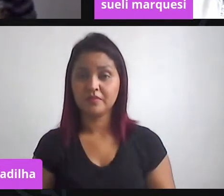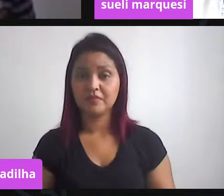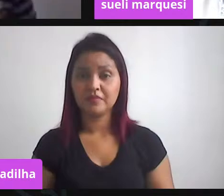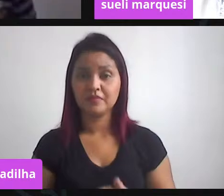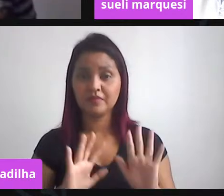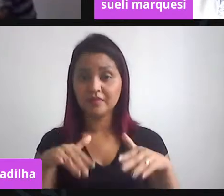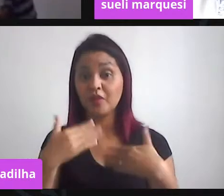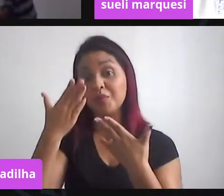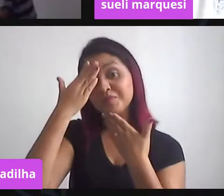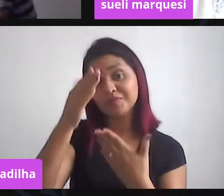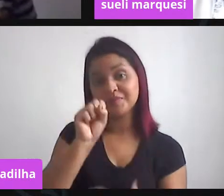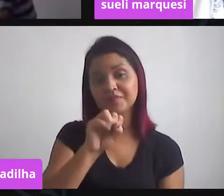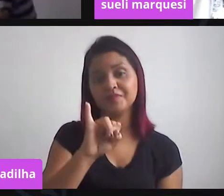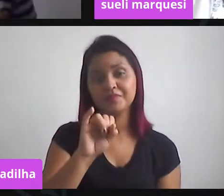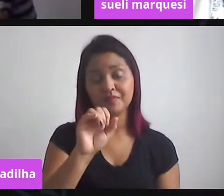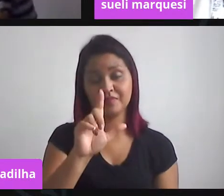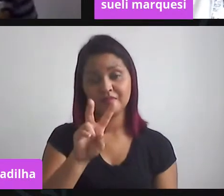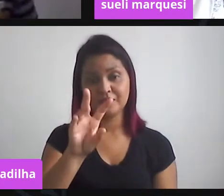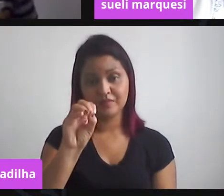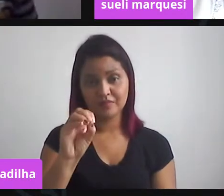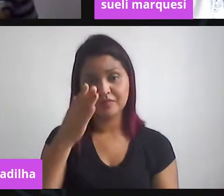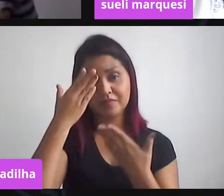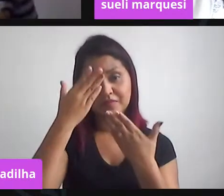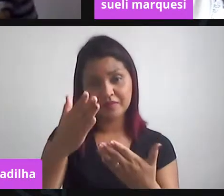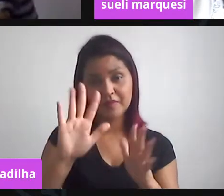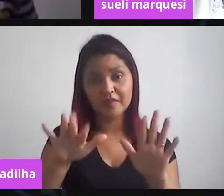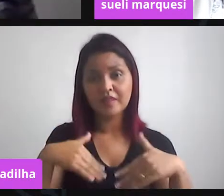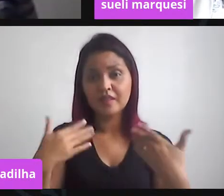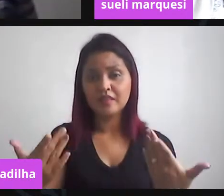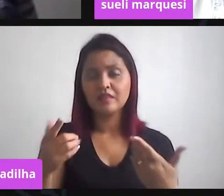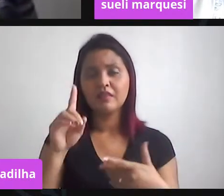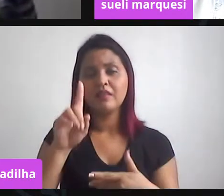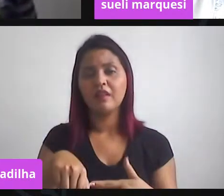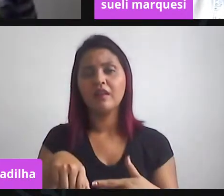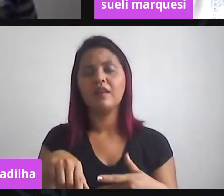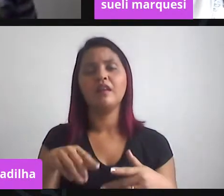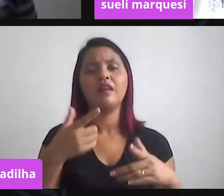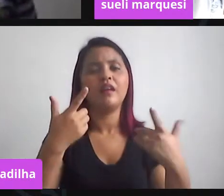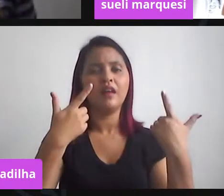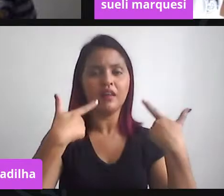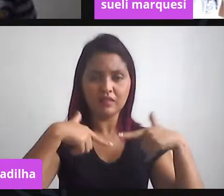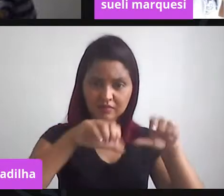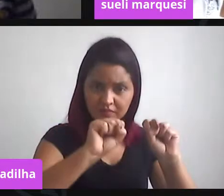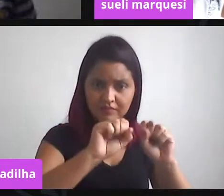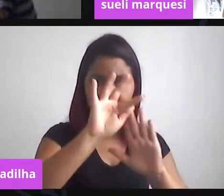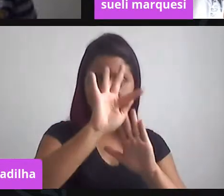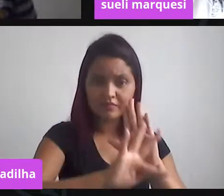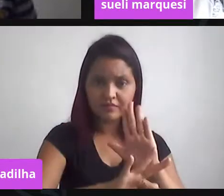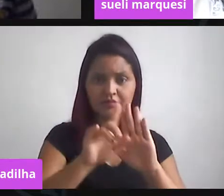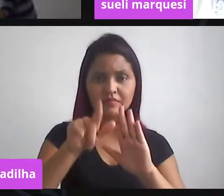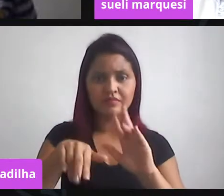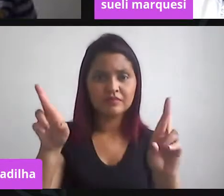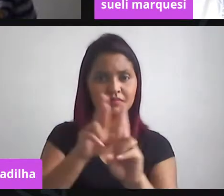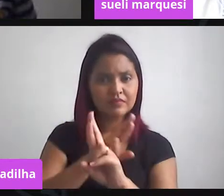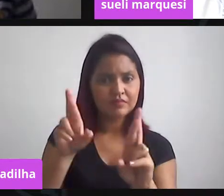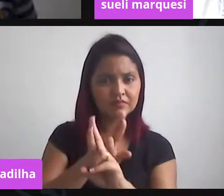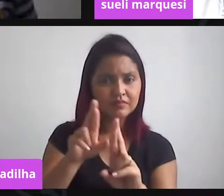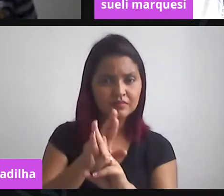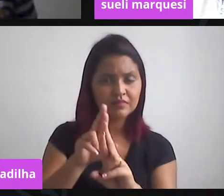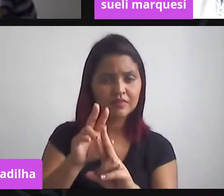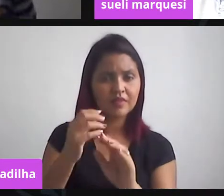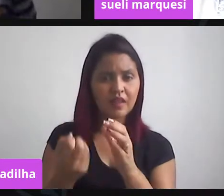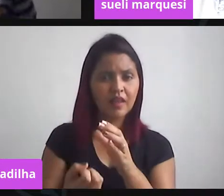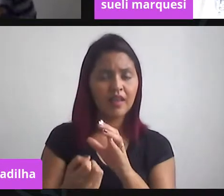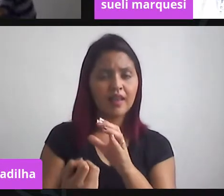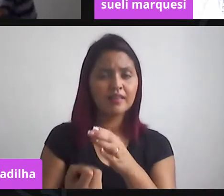Silvio, obrigado pela pergunta. A pergunta do Silvio é se a linguística textual, ela propicia estudos teóricos ou de linguística